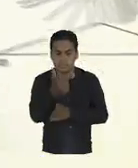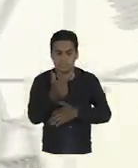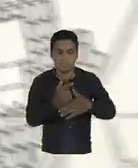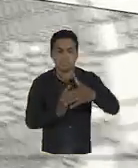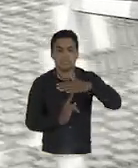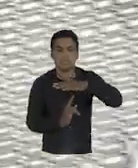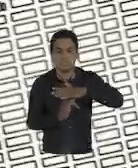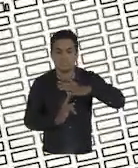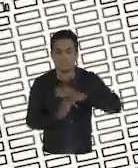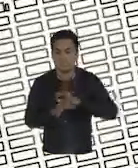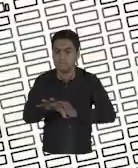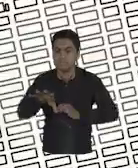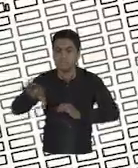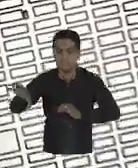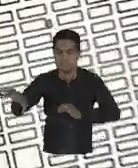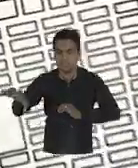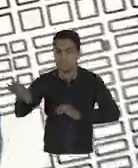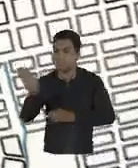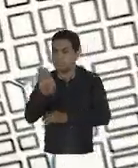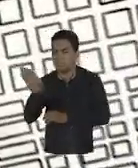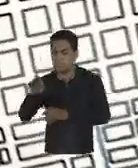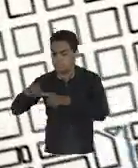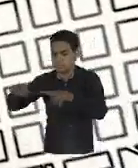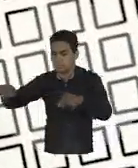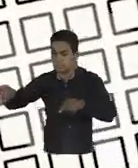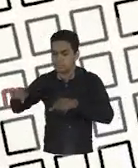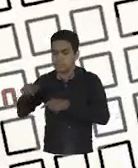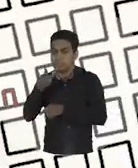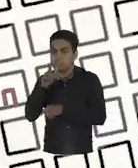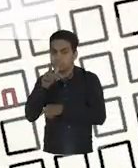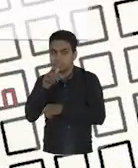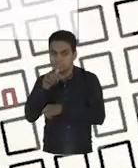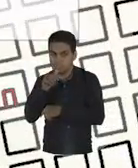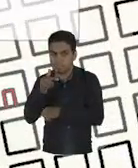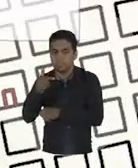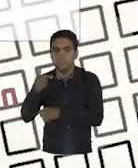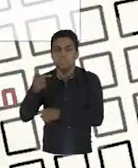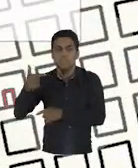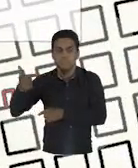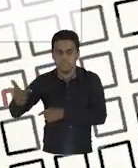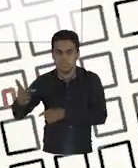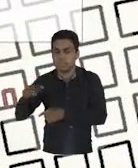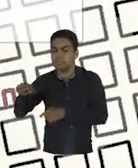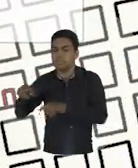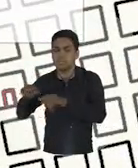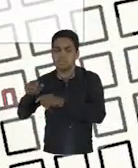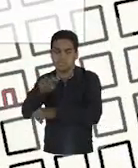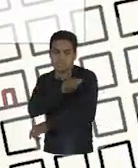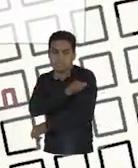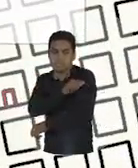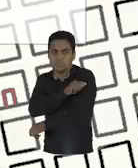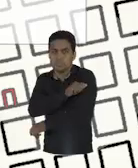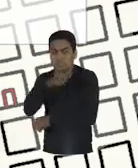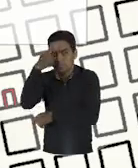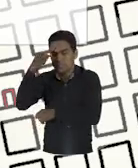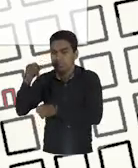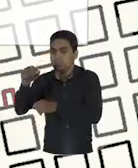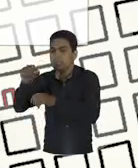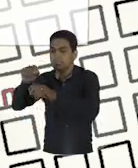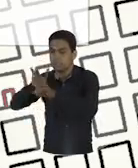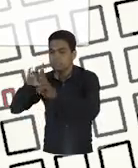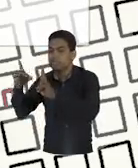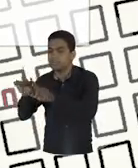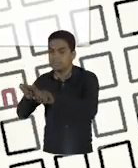de ônibus, um transbordo na região oeste da cidade para atender os estudantes da UEMS, UFGD